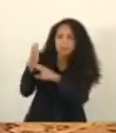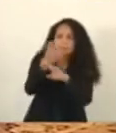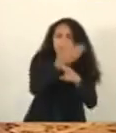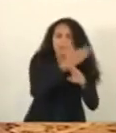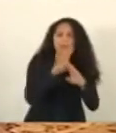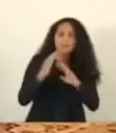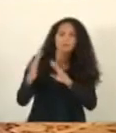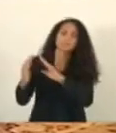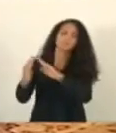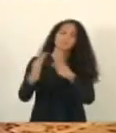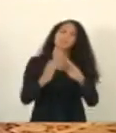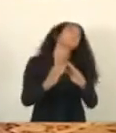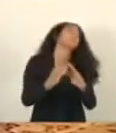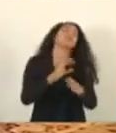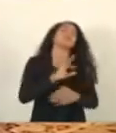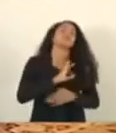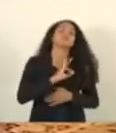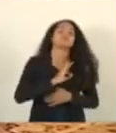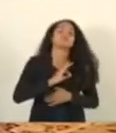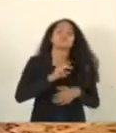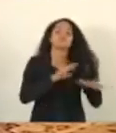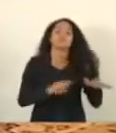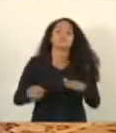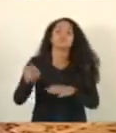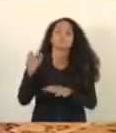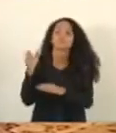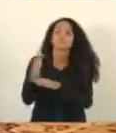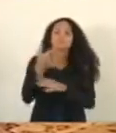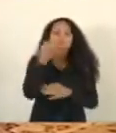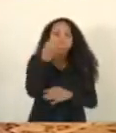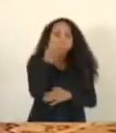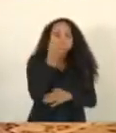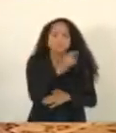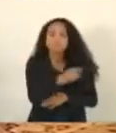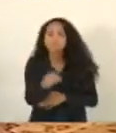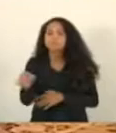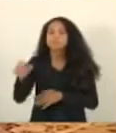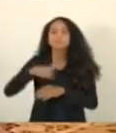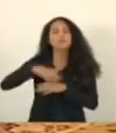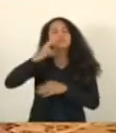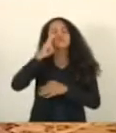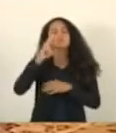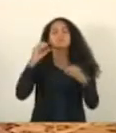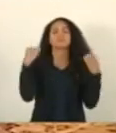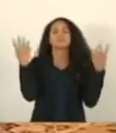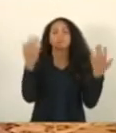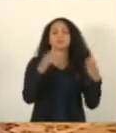vai percorrer os batalhões, como eu faço toda semana, e o que eu mais vejo é viatura estacionada.